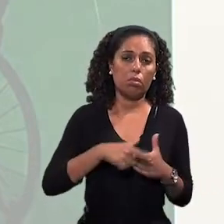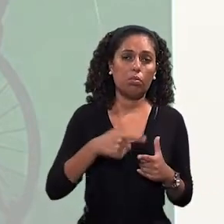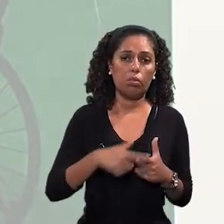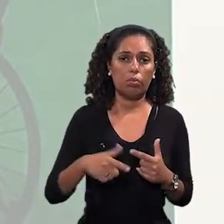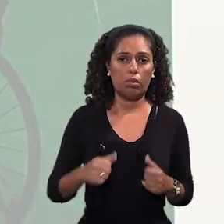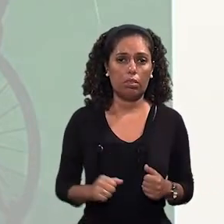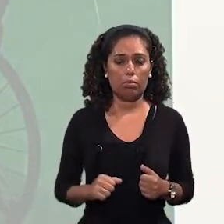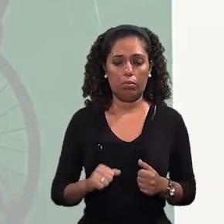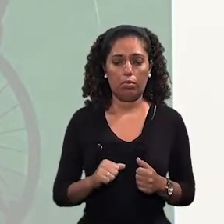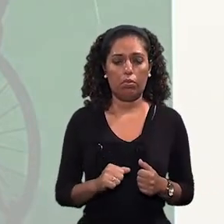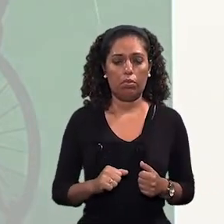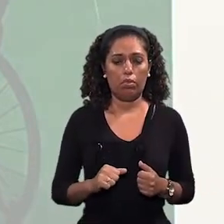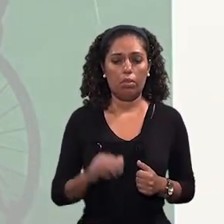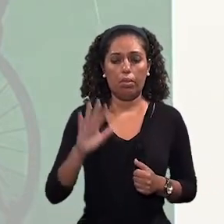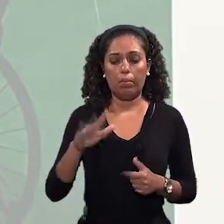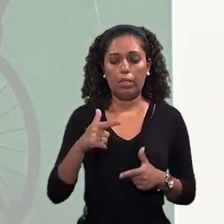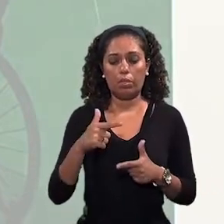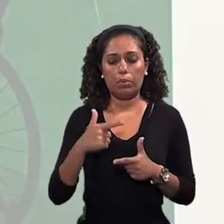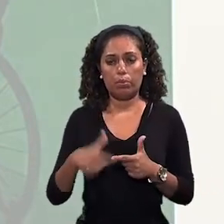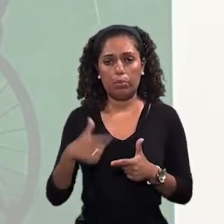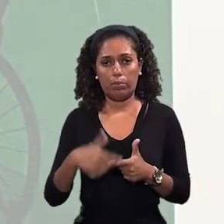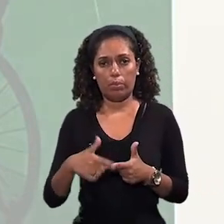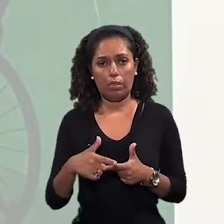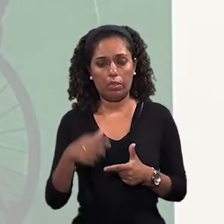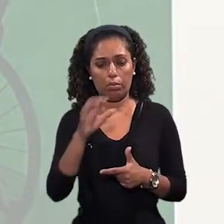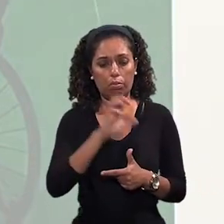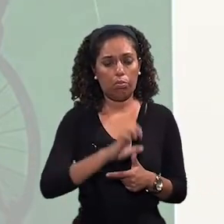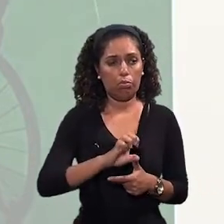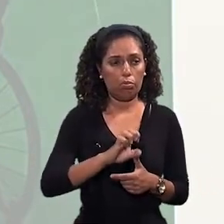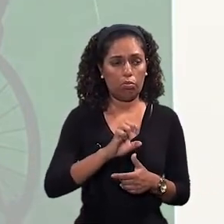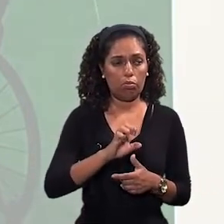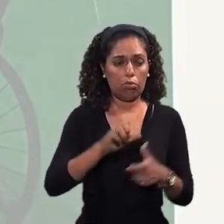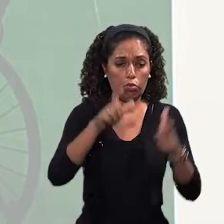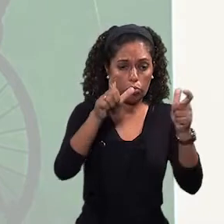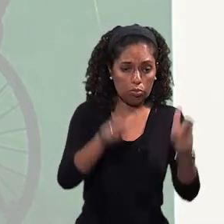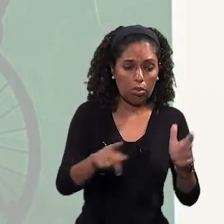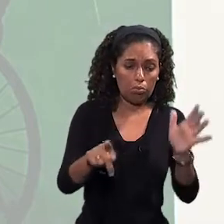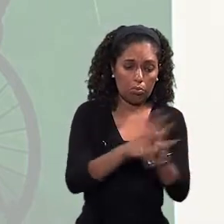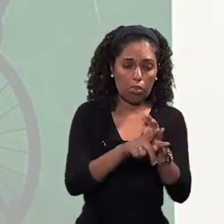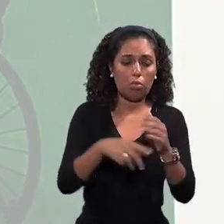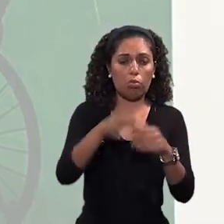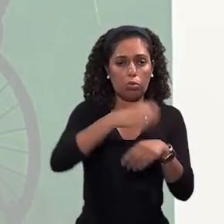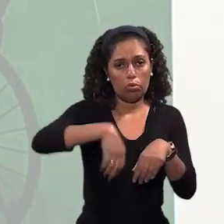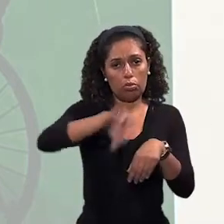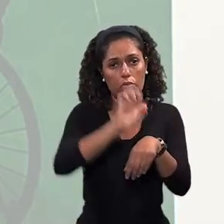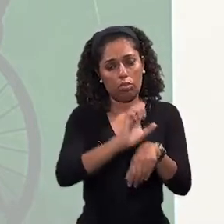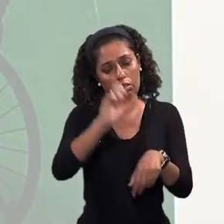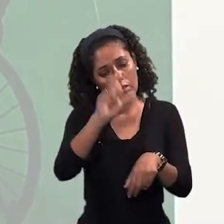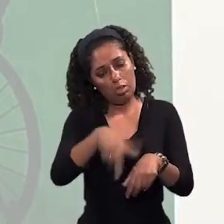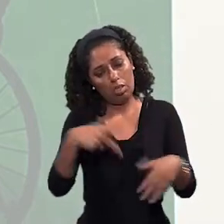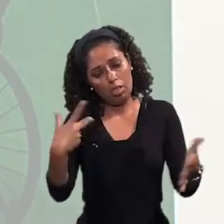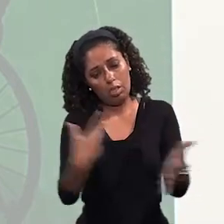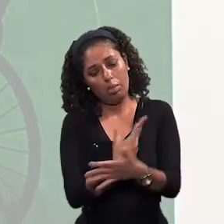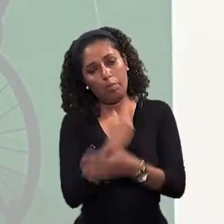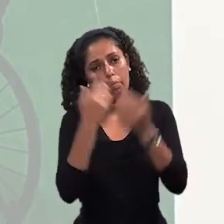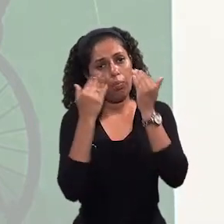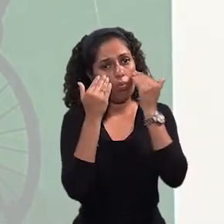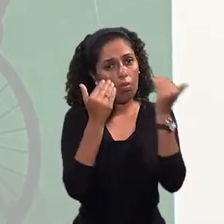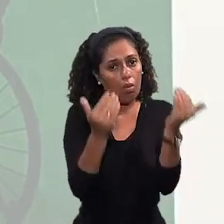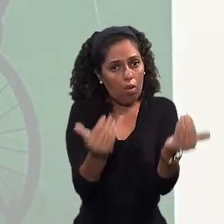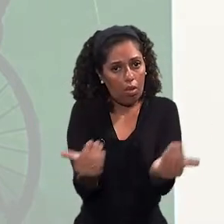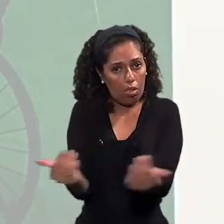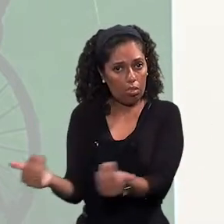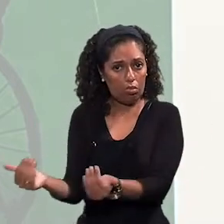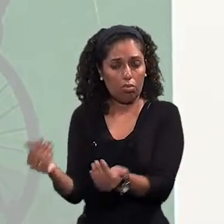isso. Isso acontecer num próprio estadual é o cúmulo da incapacidade, quer dizer,